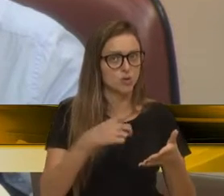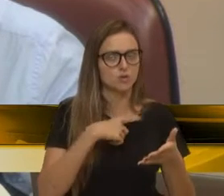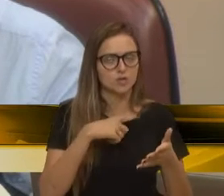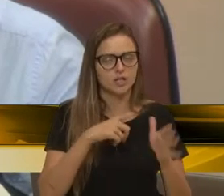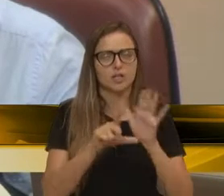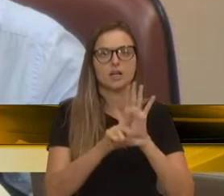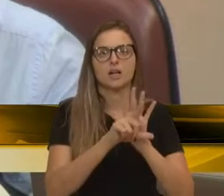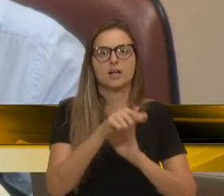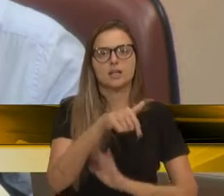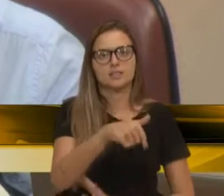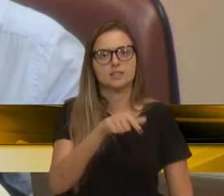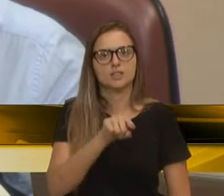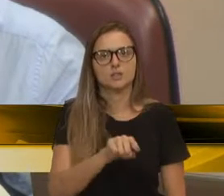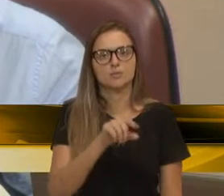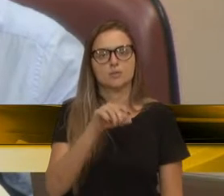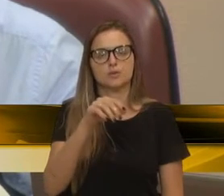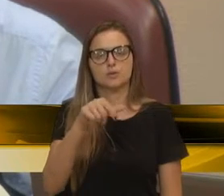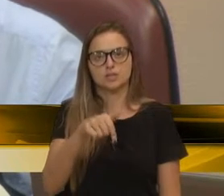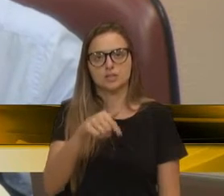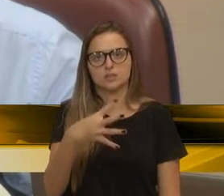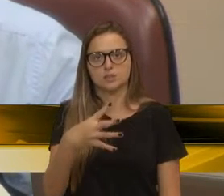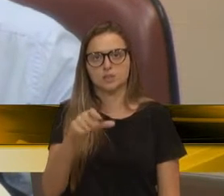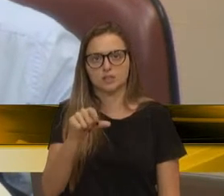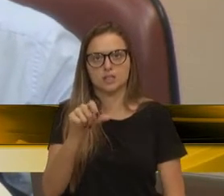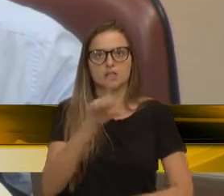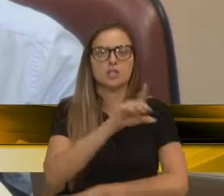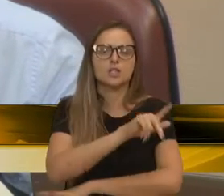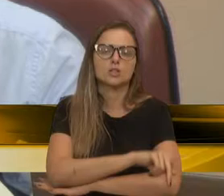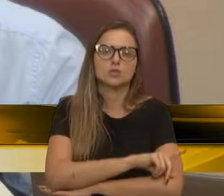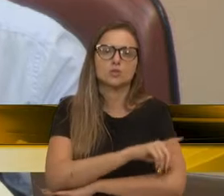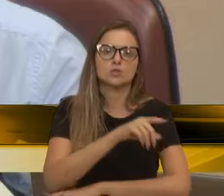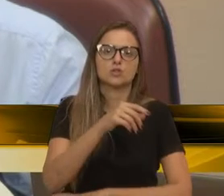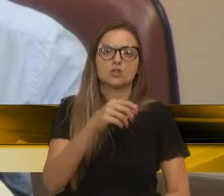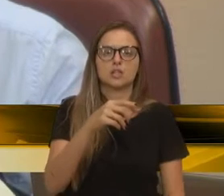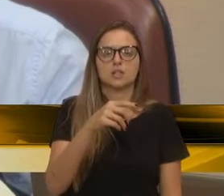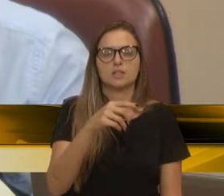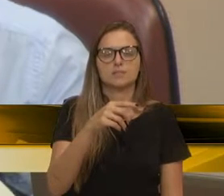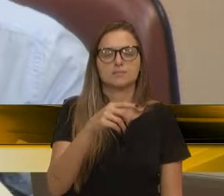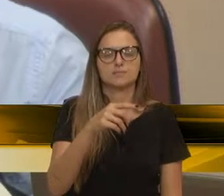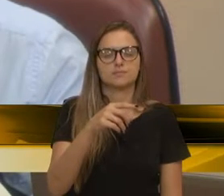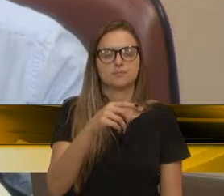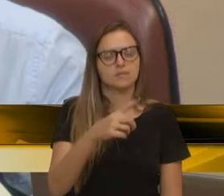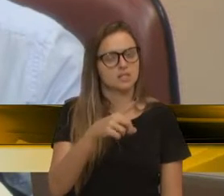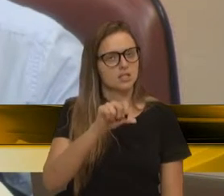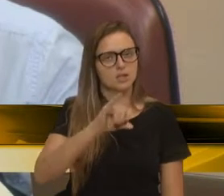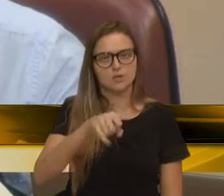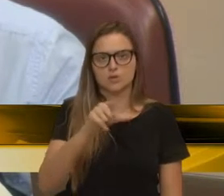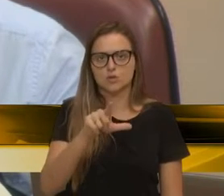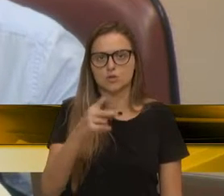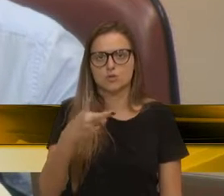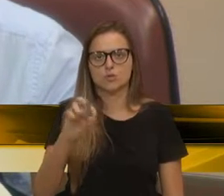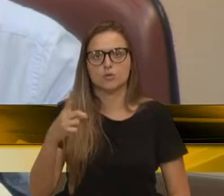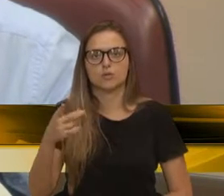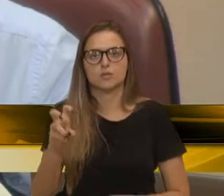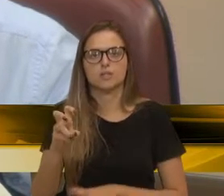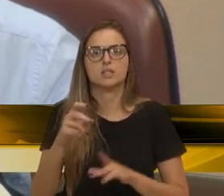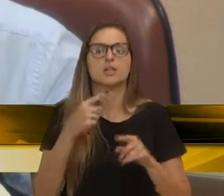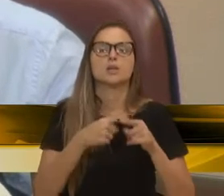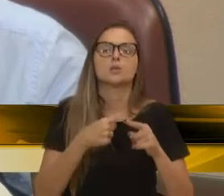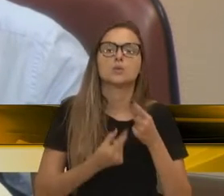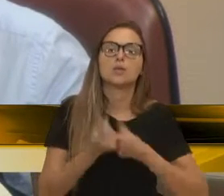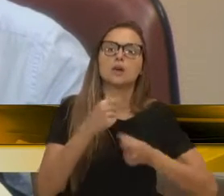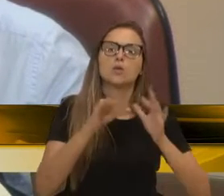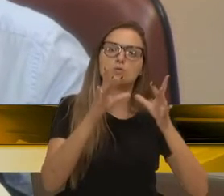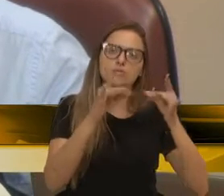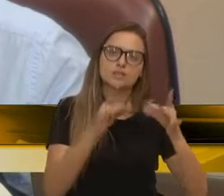número 7.947 de 19 de junho de 2015 simplesmente porque alguns aspectos dessa lei